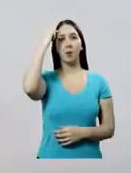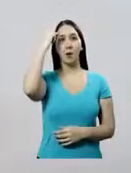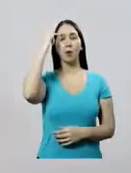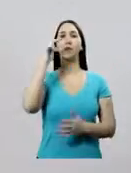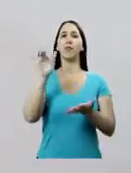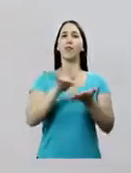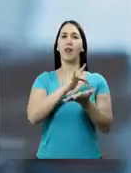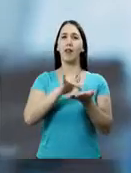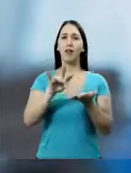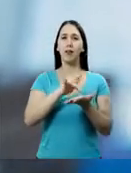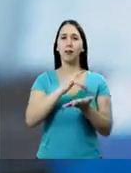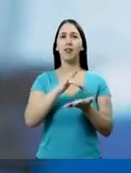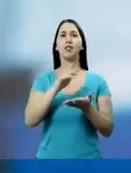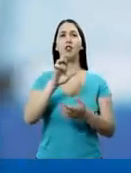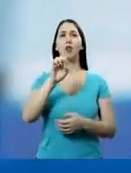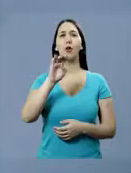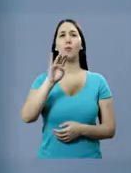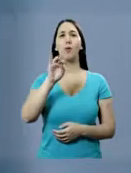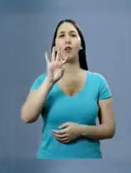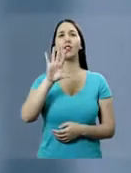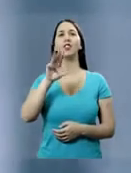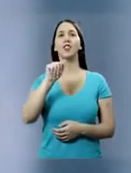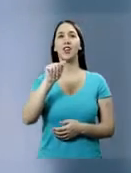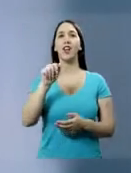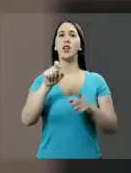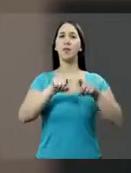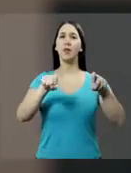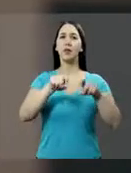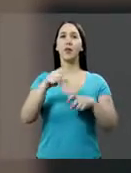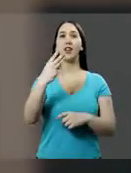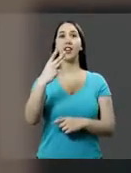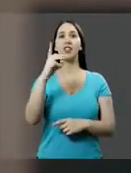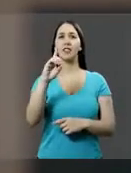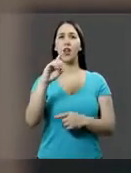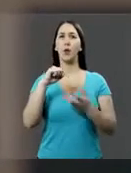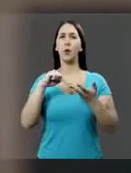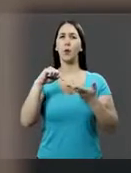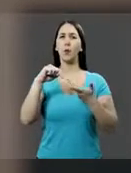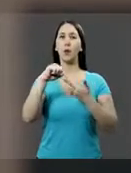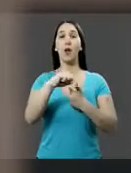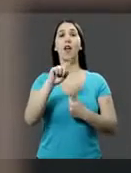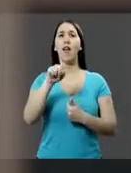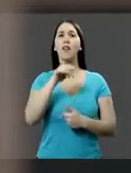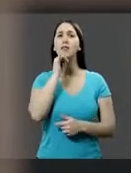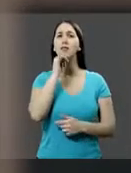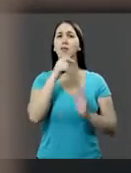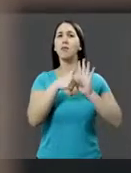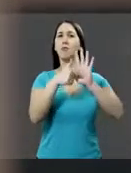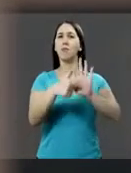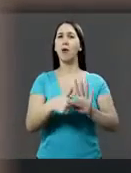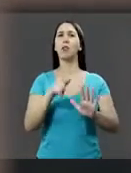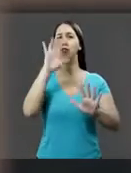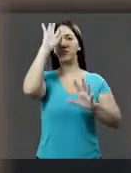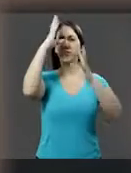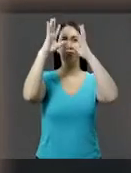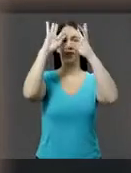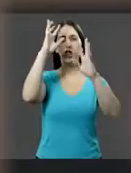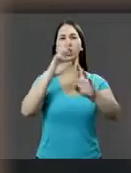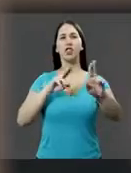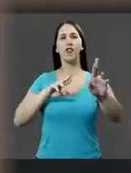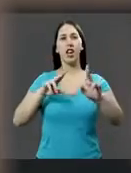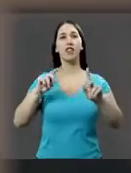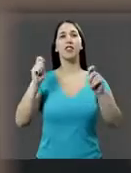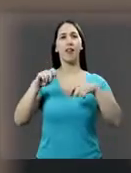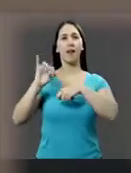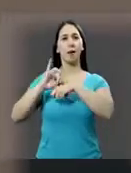Paulo, incluindo tablets, kits de robótica e impressoras 3D. Esses são apenas alguns exemplos de soluções diferentes e criativas que